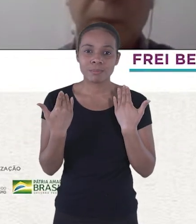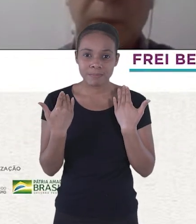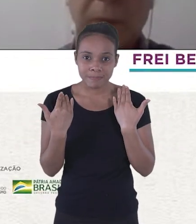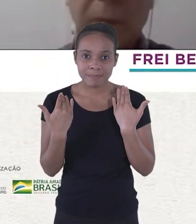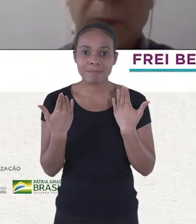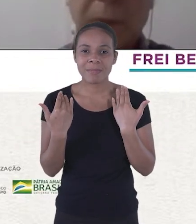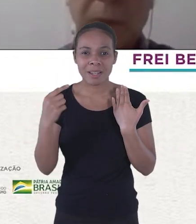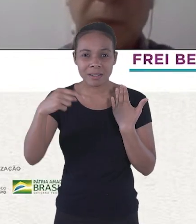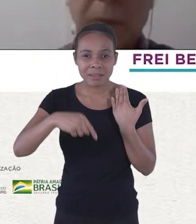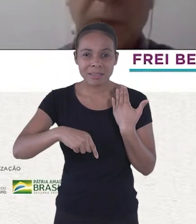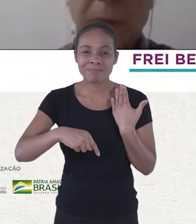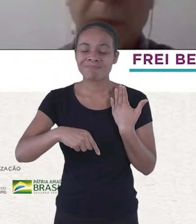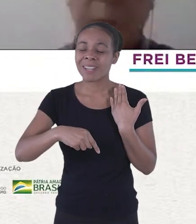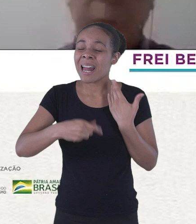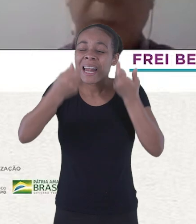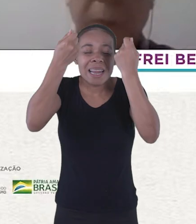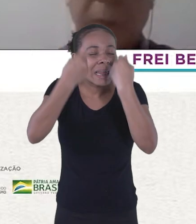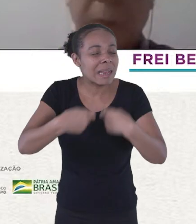digo,